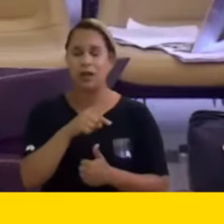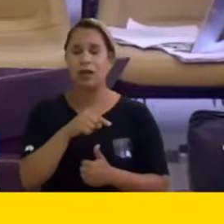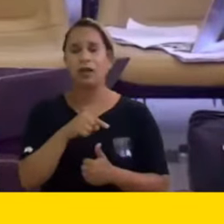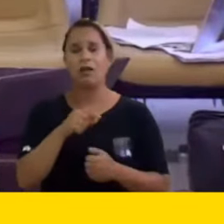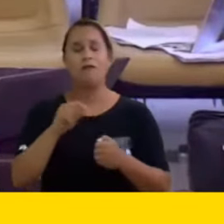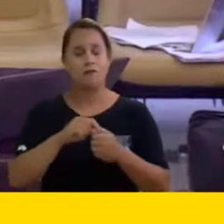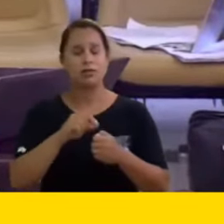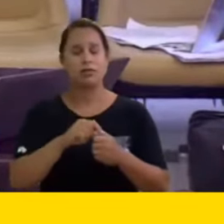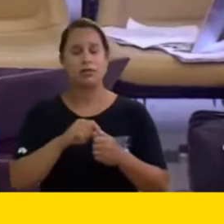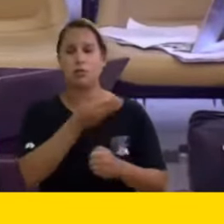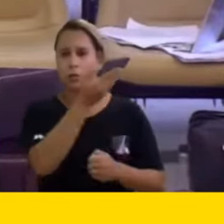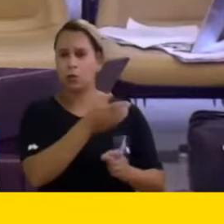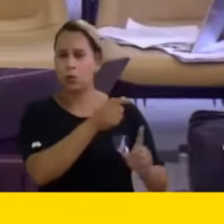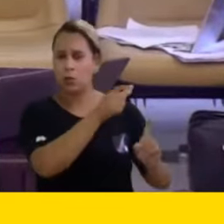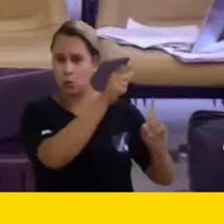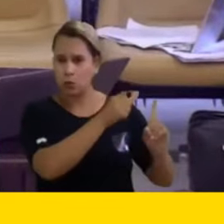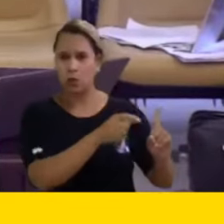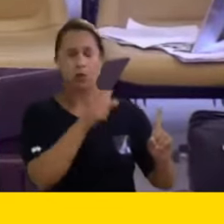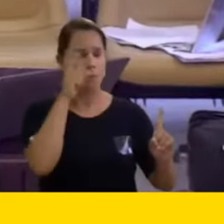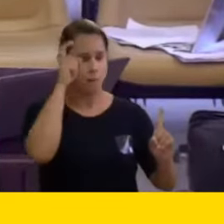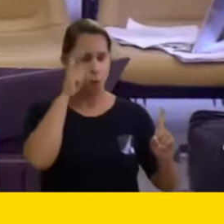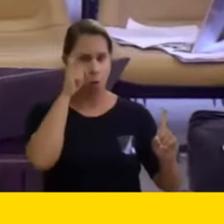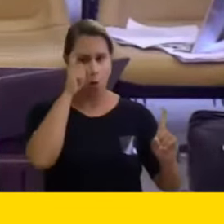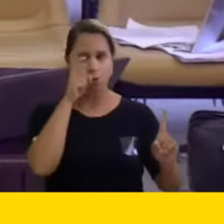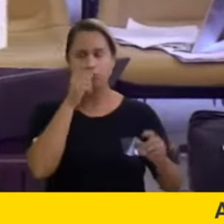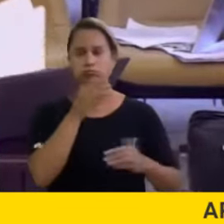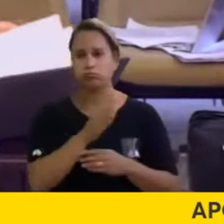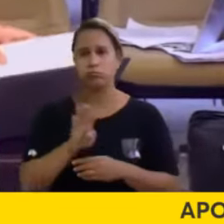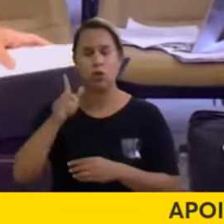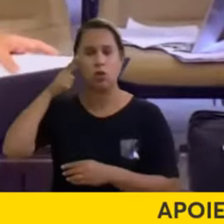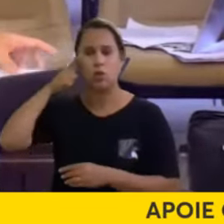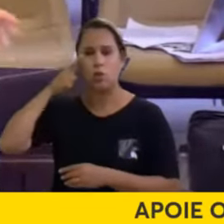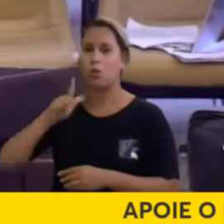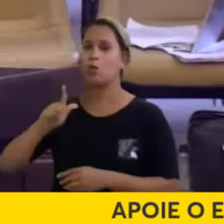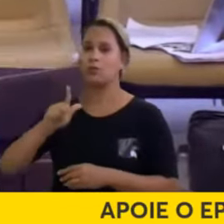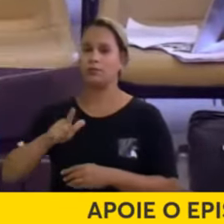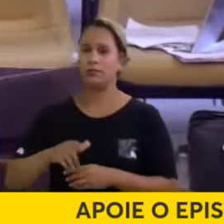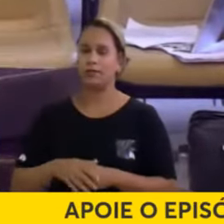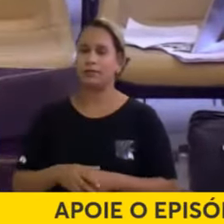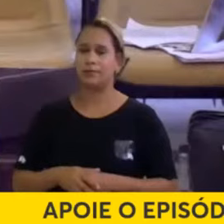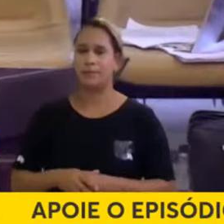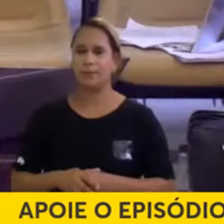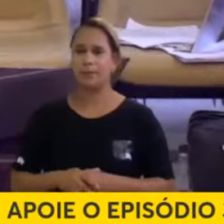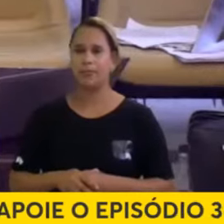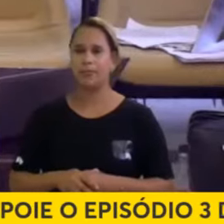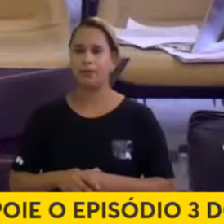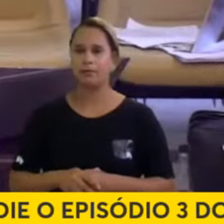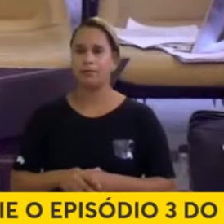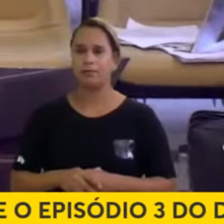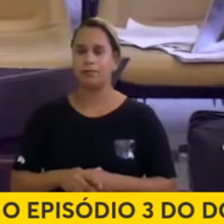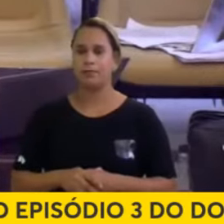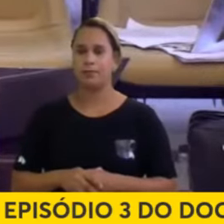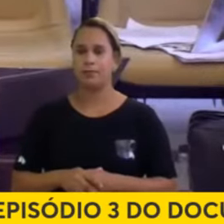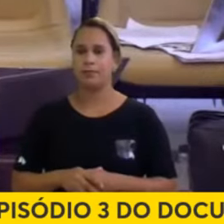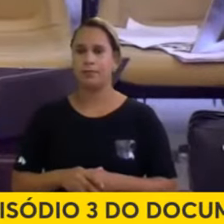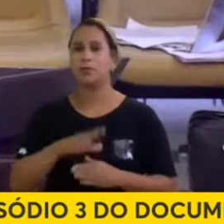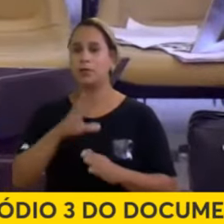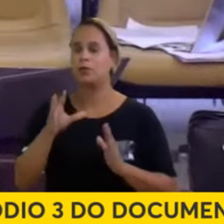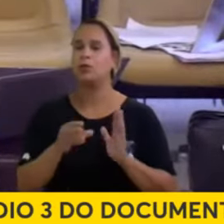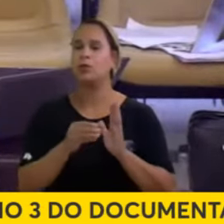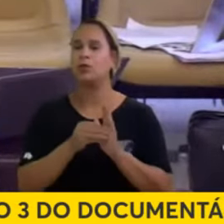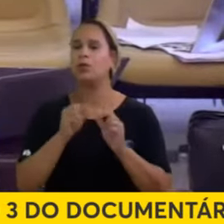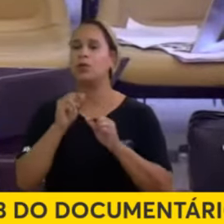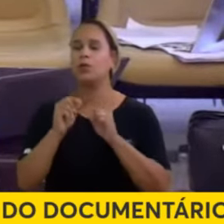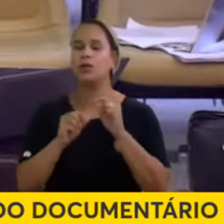Paraná a resposta me parece Definitivamente não mas vamos trazer um pouco de argumento jurídico porque pouco foi falado